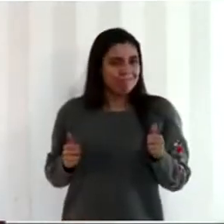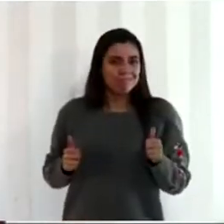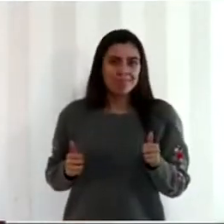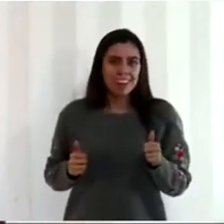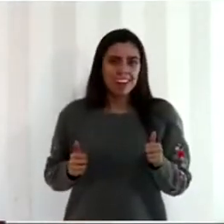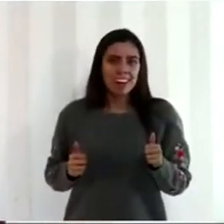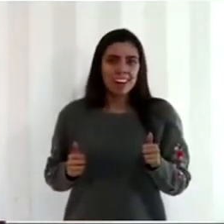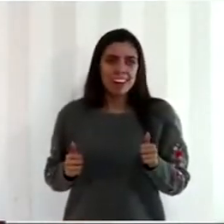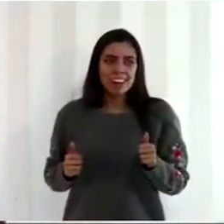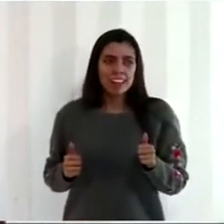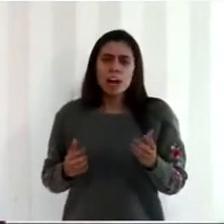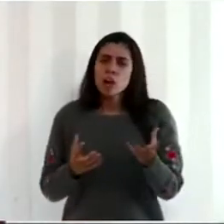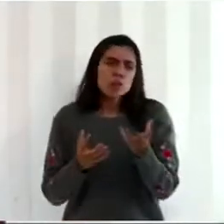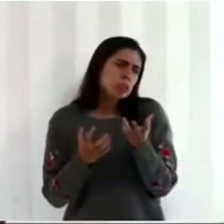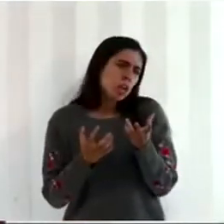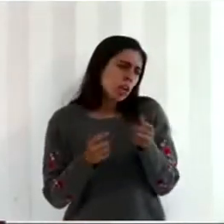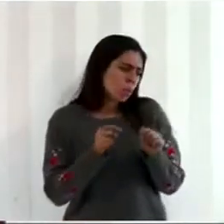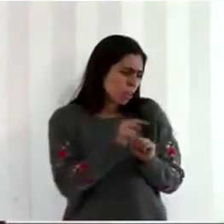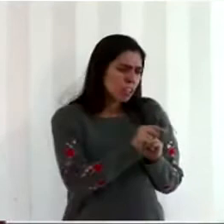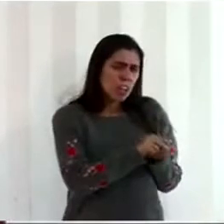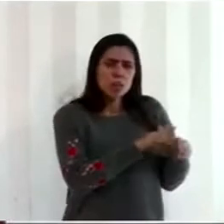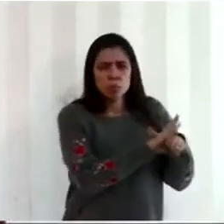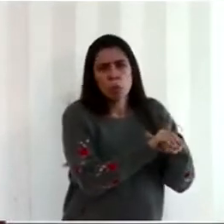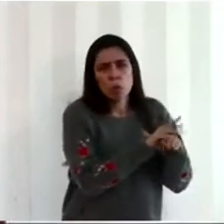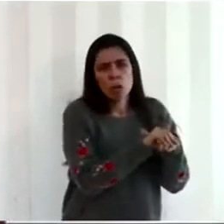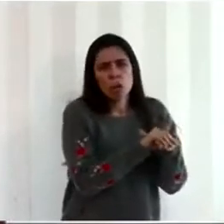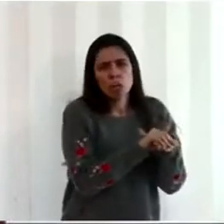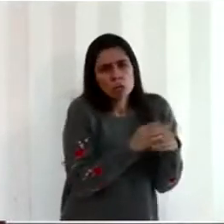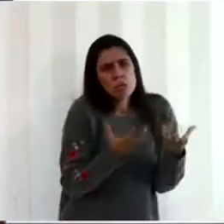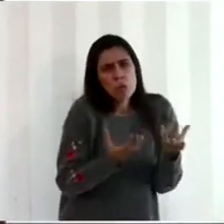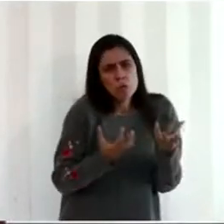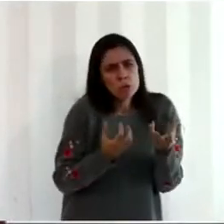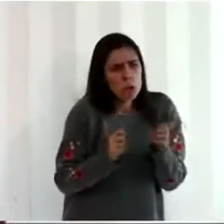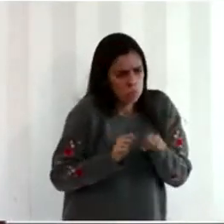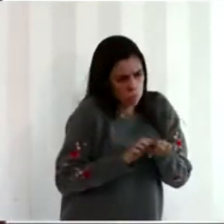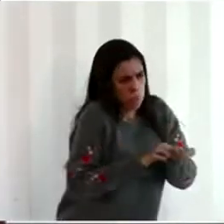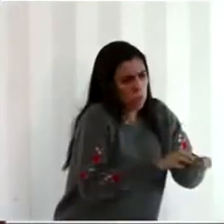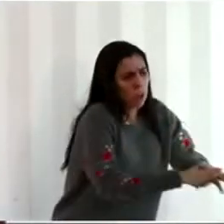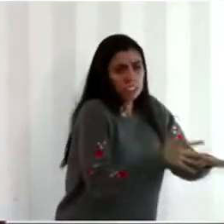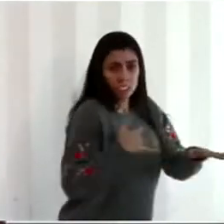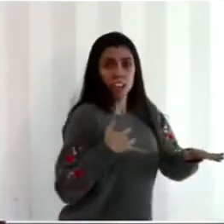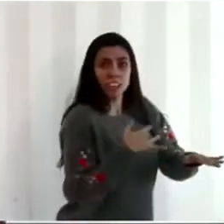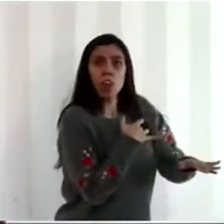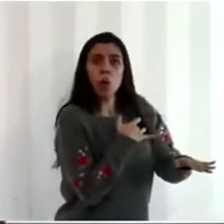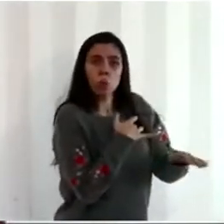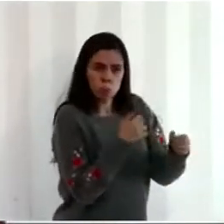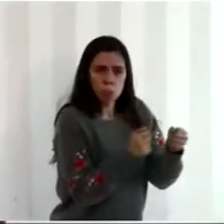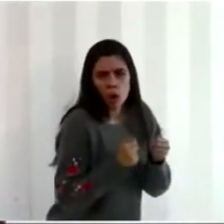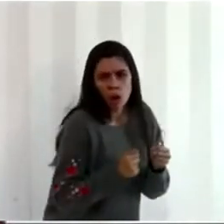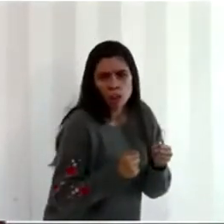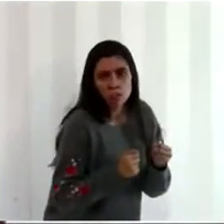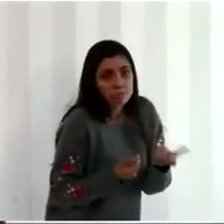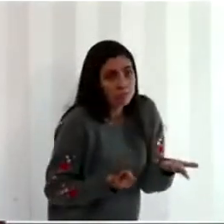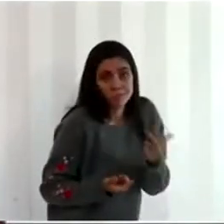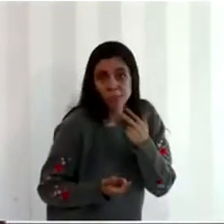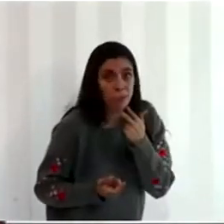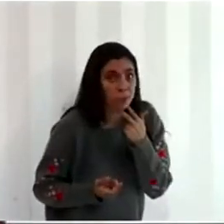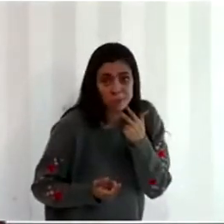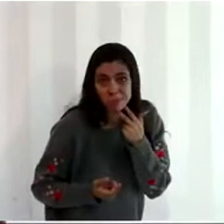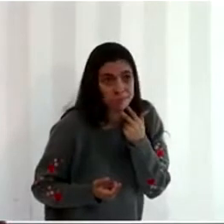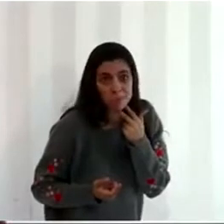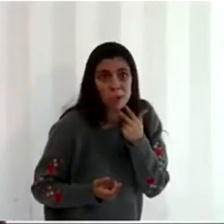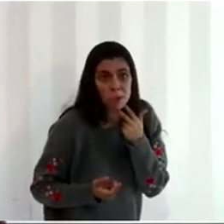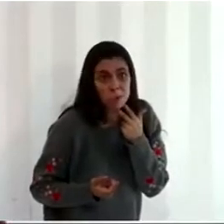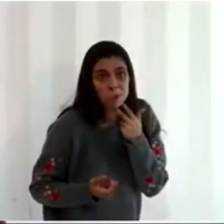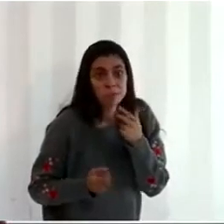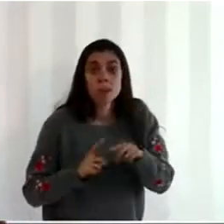você não passa isso para ela, isso é inerente a você. Mas a doença contagiosa, infelizmente, nós passamos. É o que